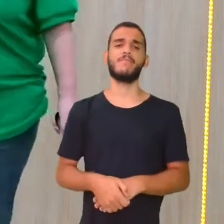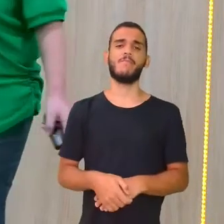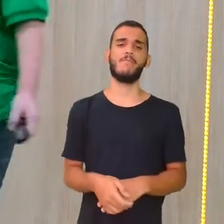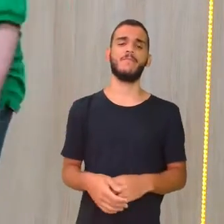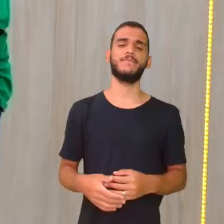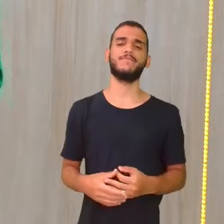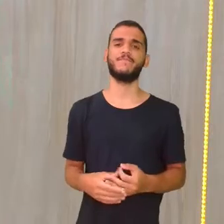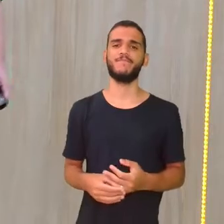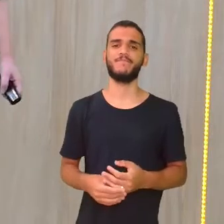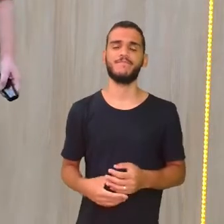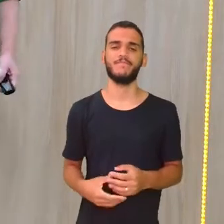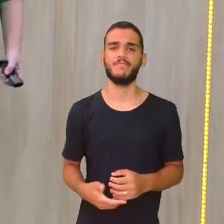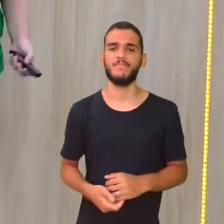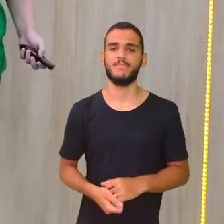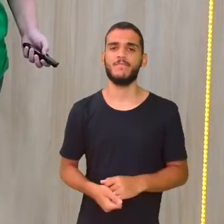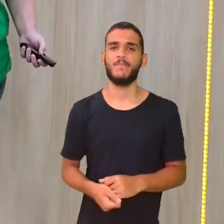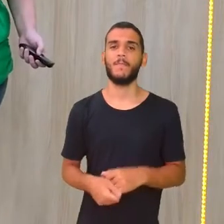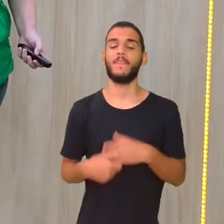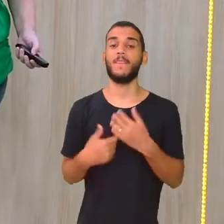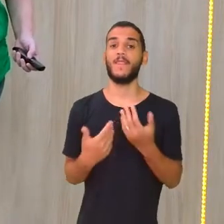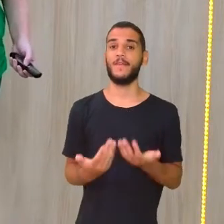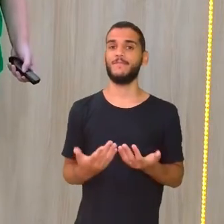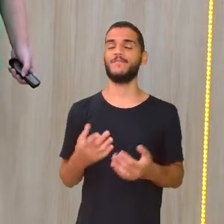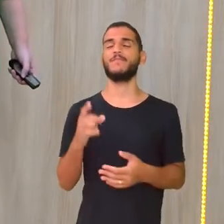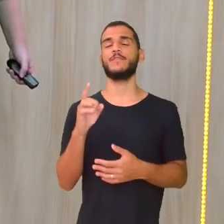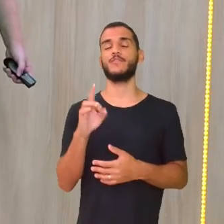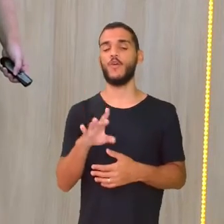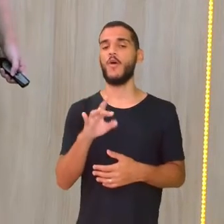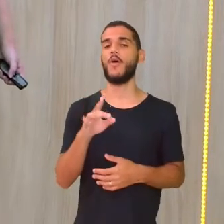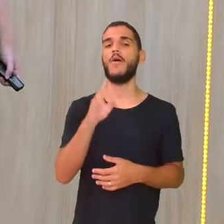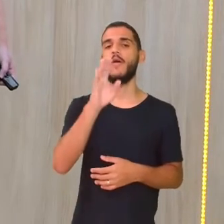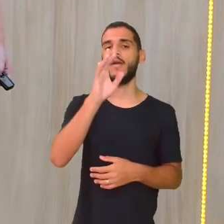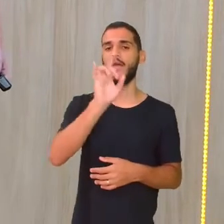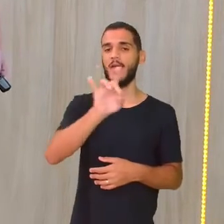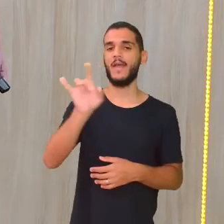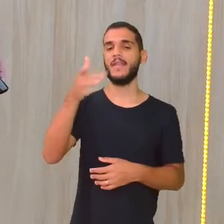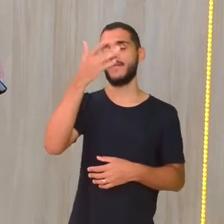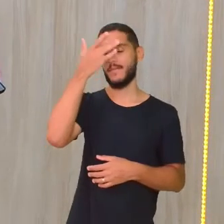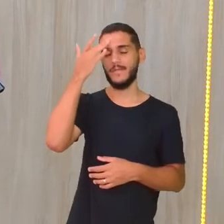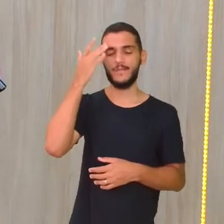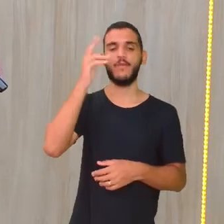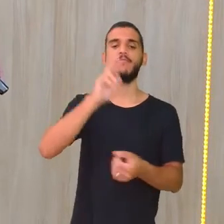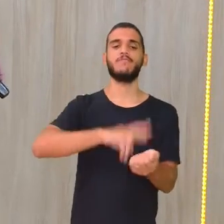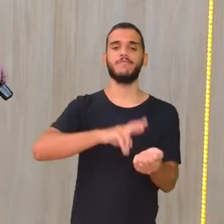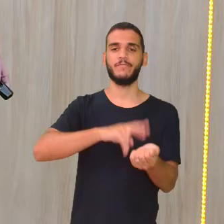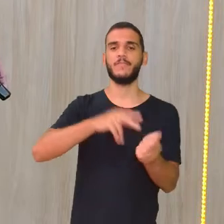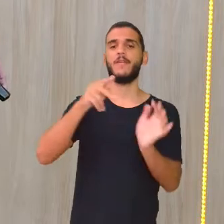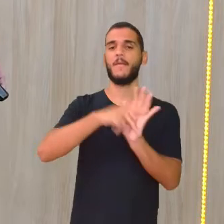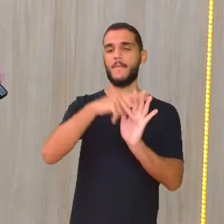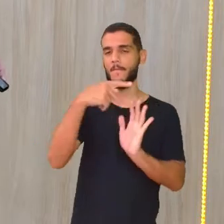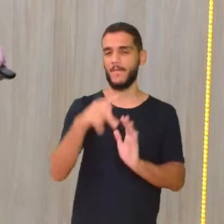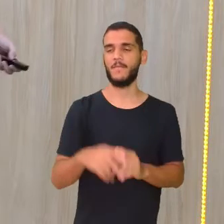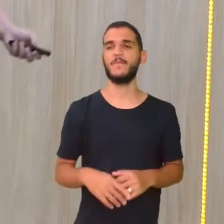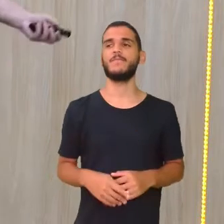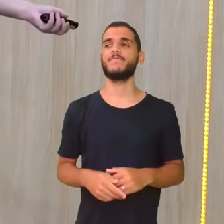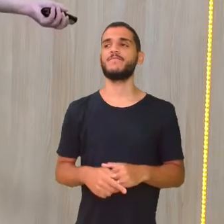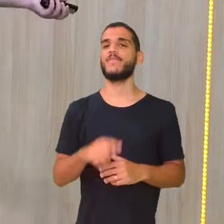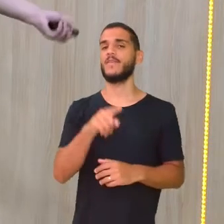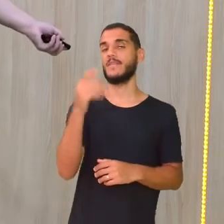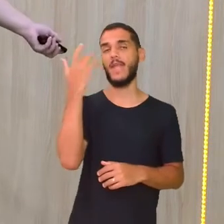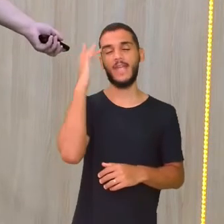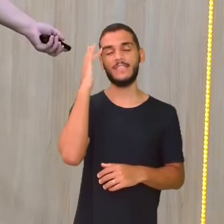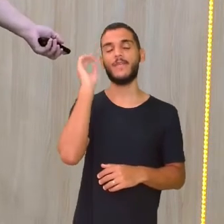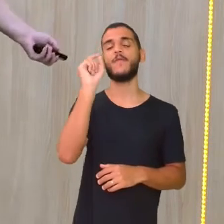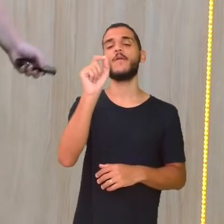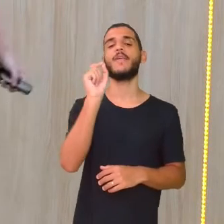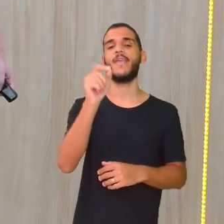mesmo. Só que cada um no seu ritmo. E aí, Gilson, você achava o